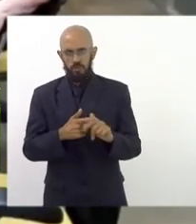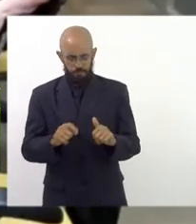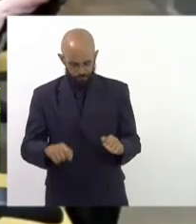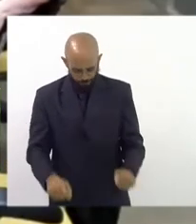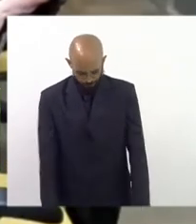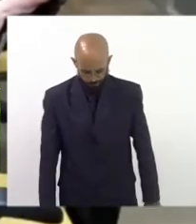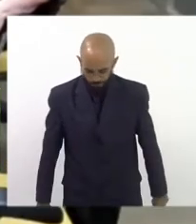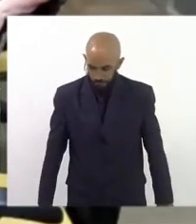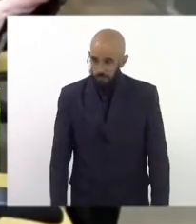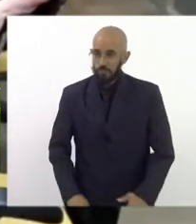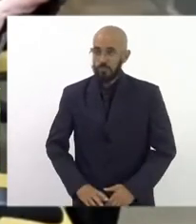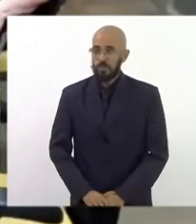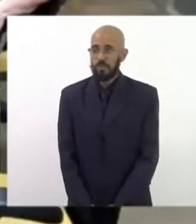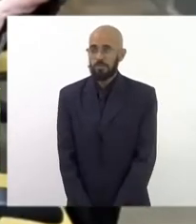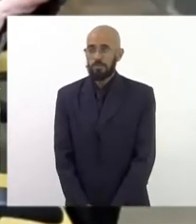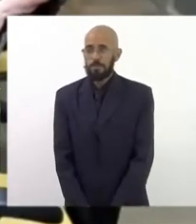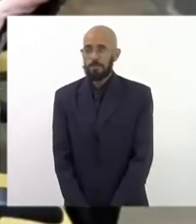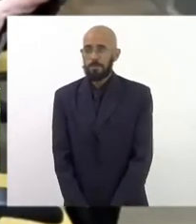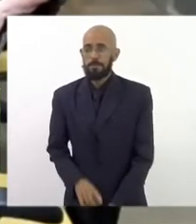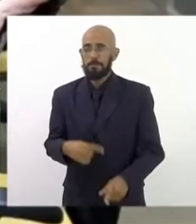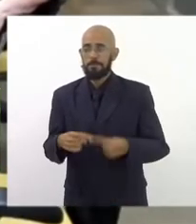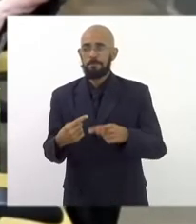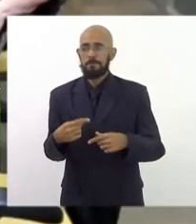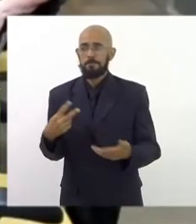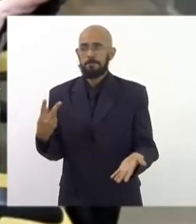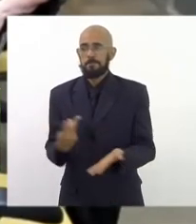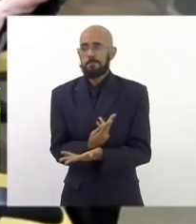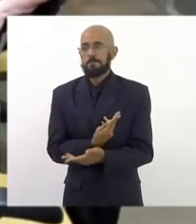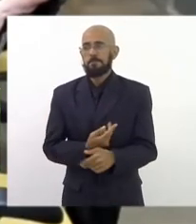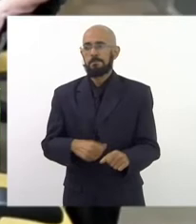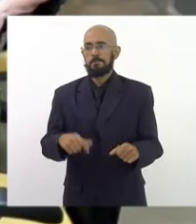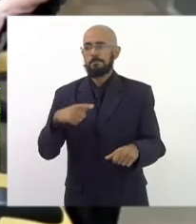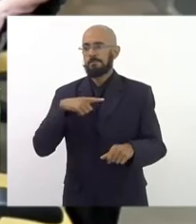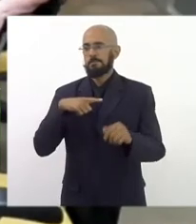2021. Tá? Até ter, aí depois nós tivemos a liminar novamente.